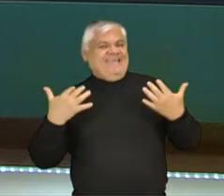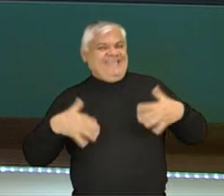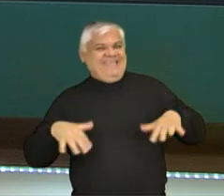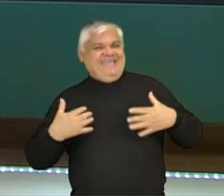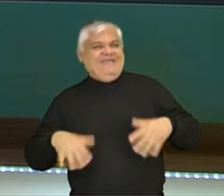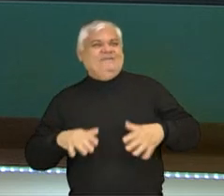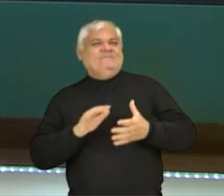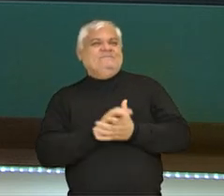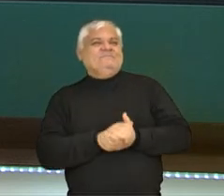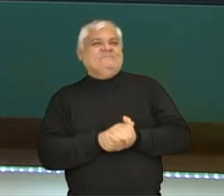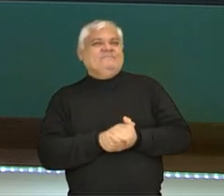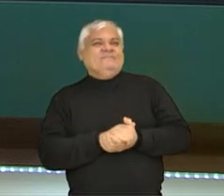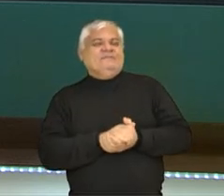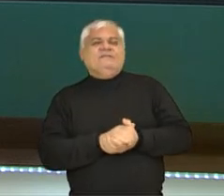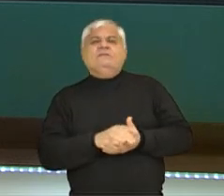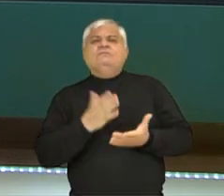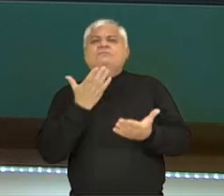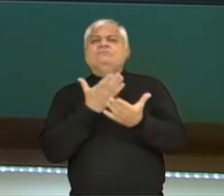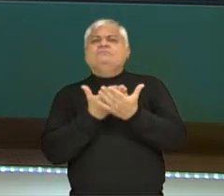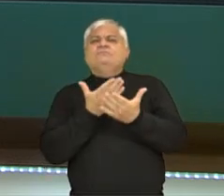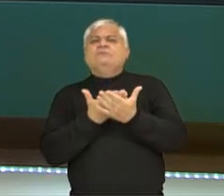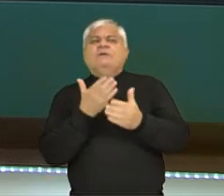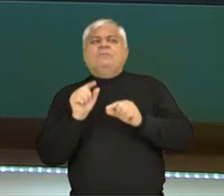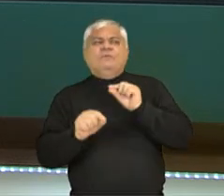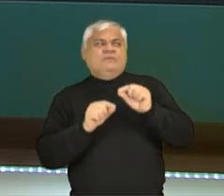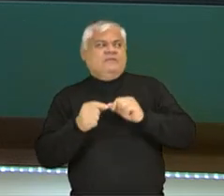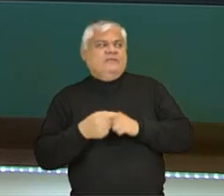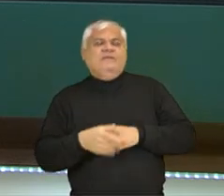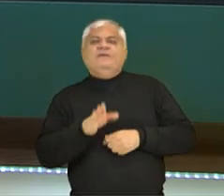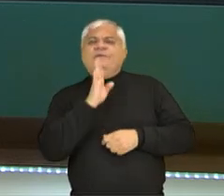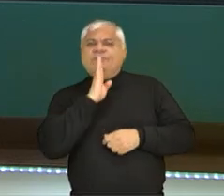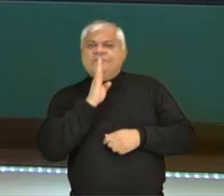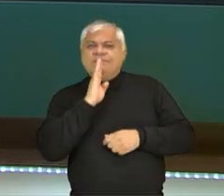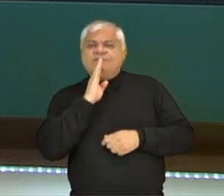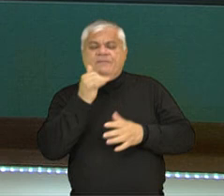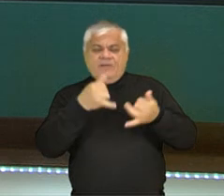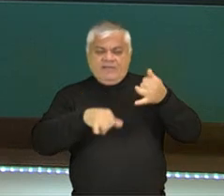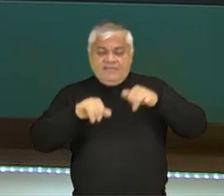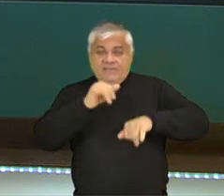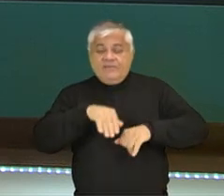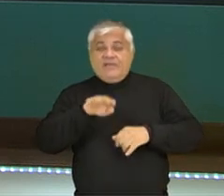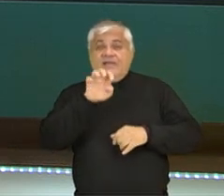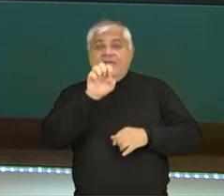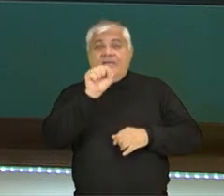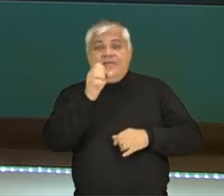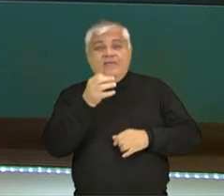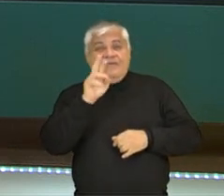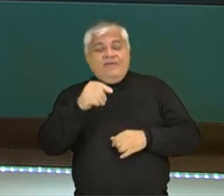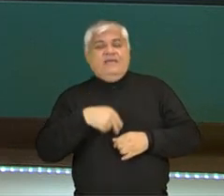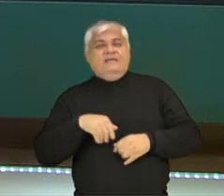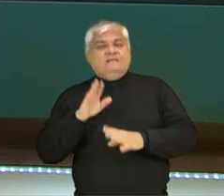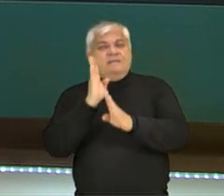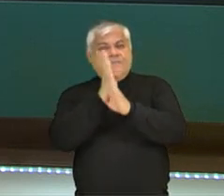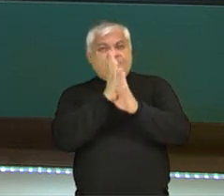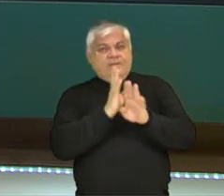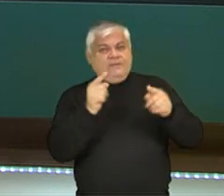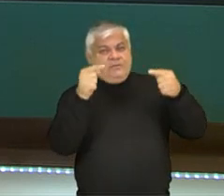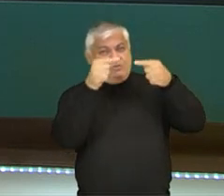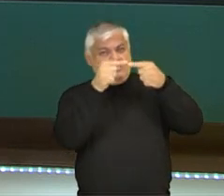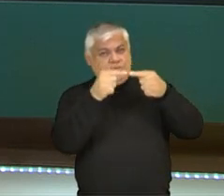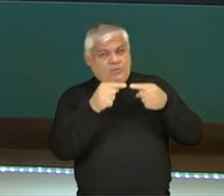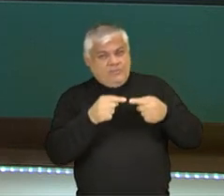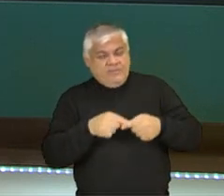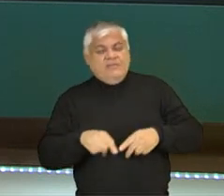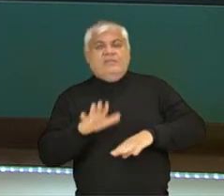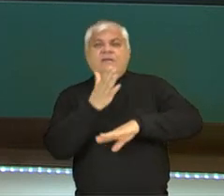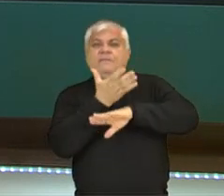professor. Então, o que nós estudamos nessa aula? Conhecemos a função química éster, identificamos algumas aplicações desses compostos,